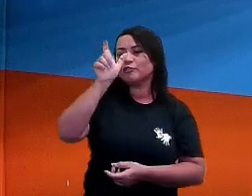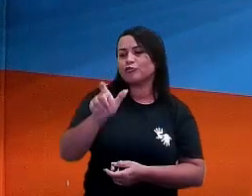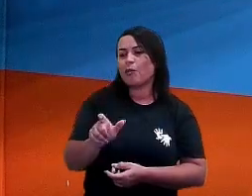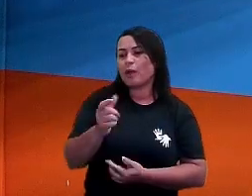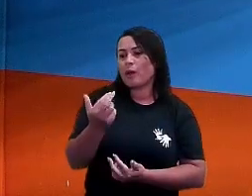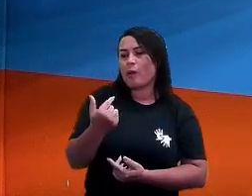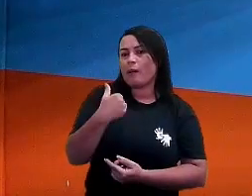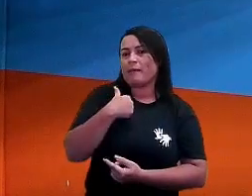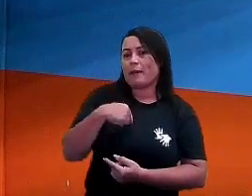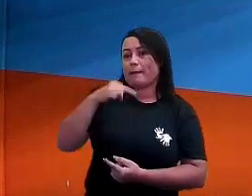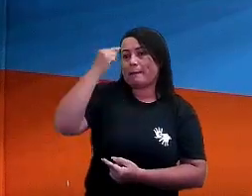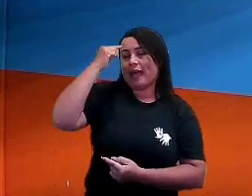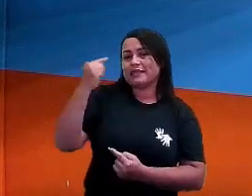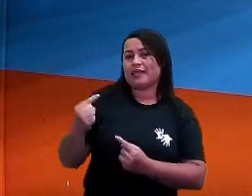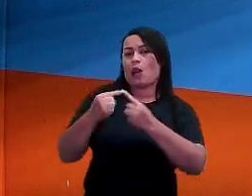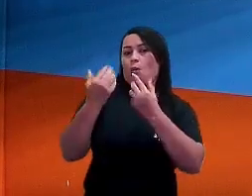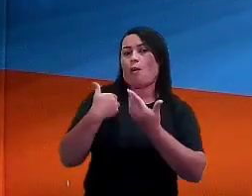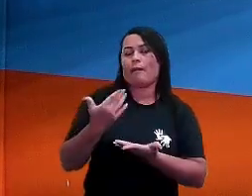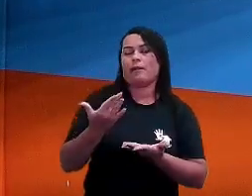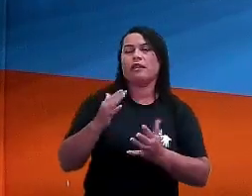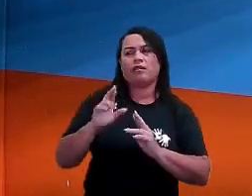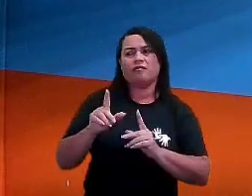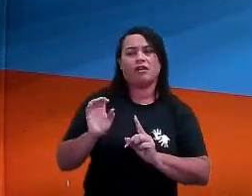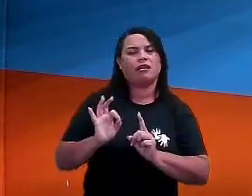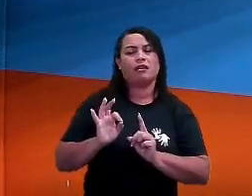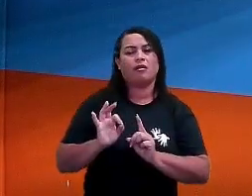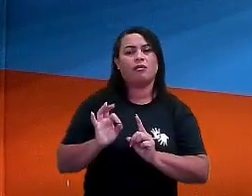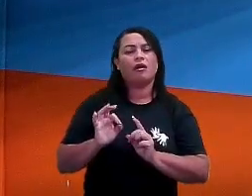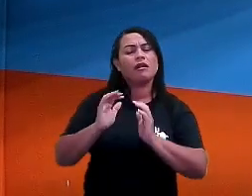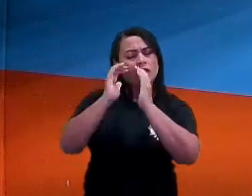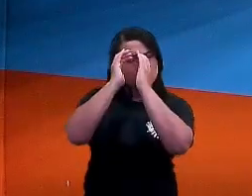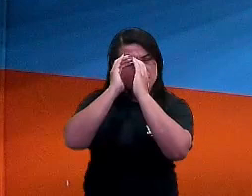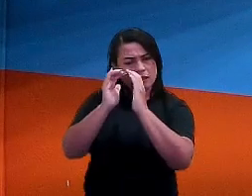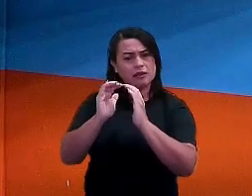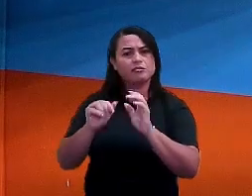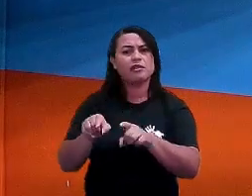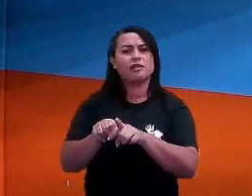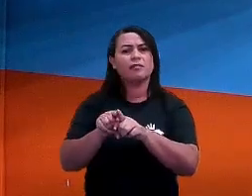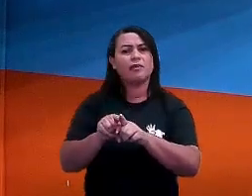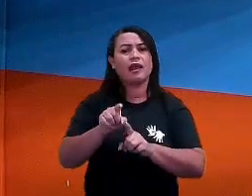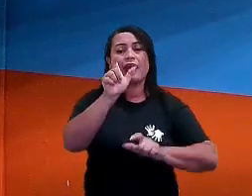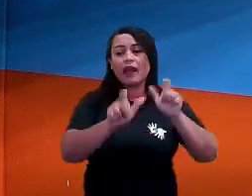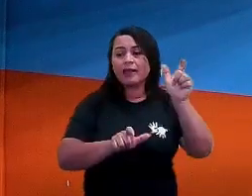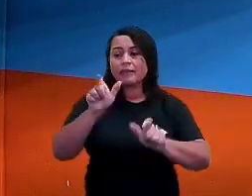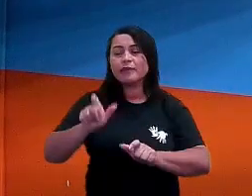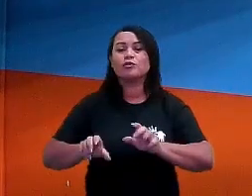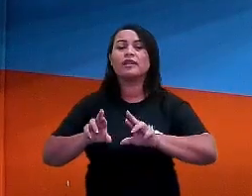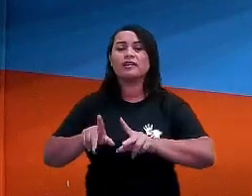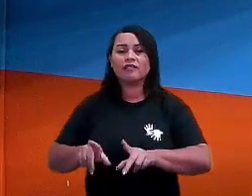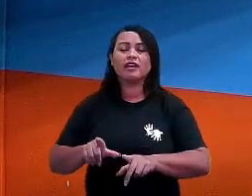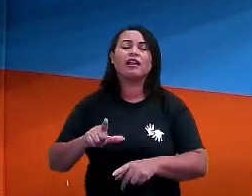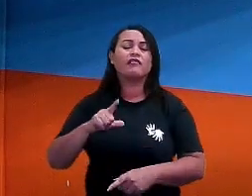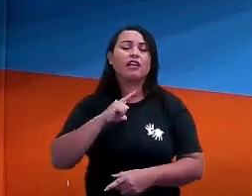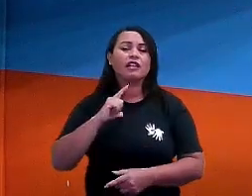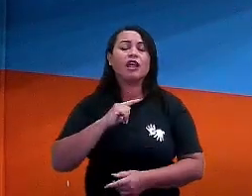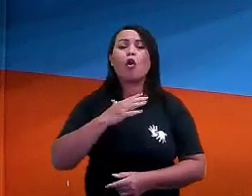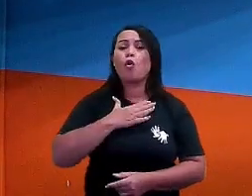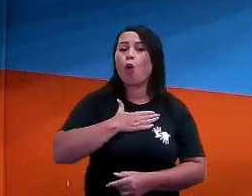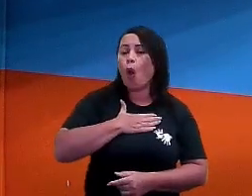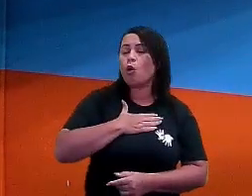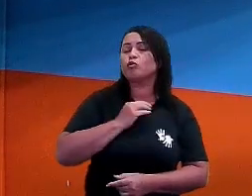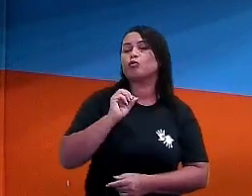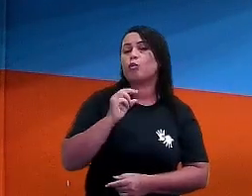não pense igual a você que essa pessoa é diferente. Não. Somos formados por pessoas diferentes. Cada pessoa vai ter um gosto, um pensamento